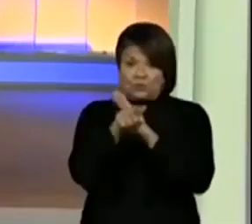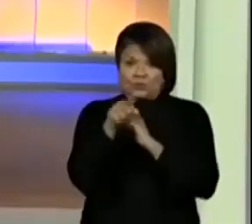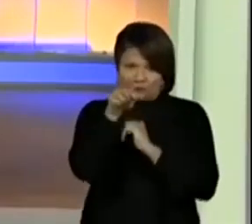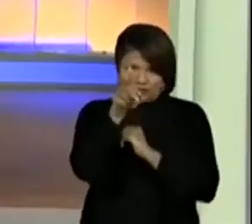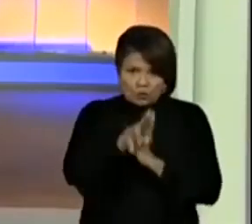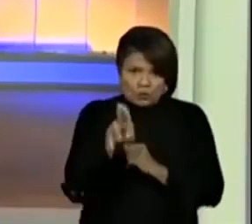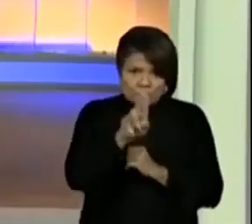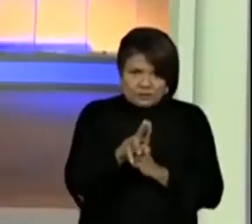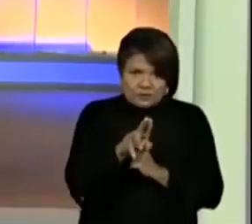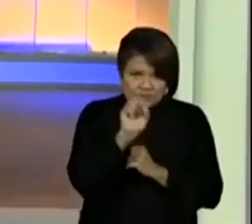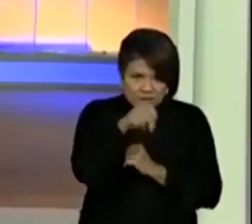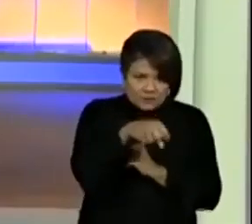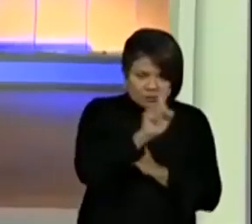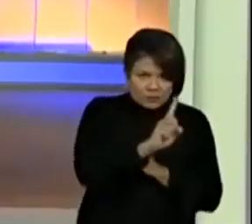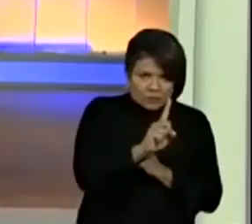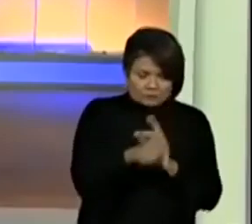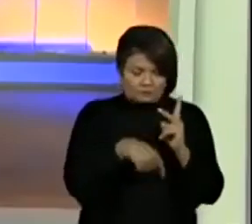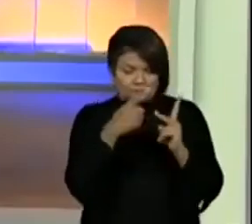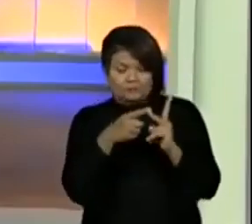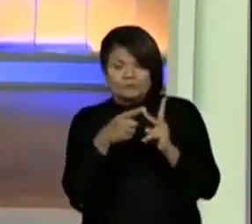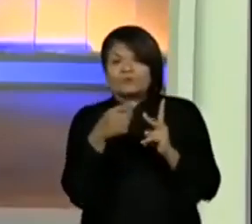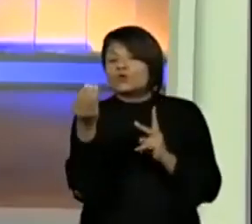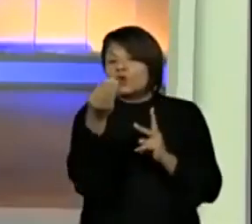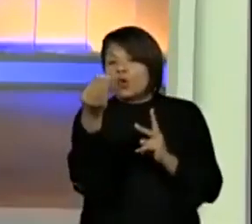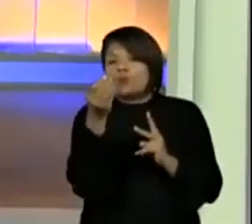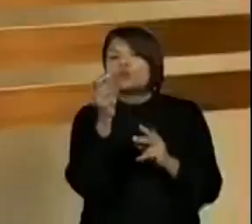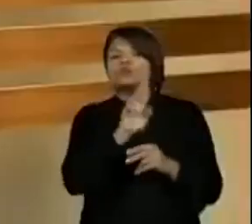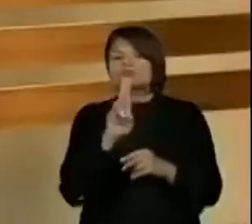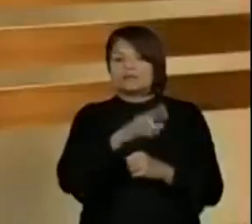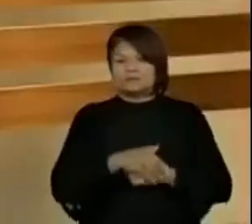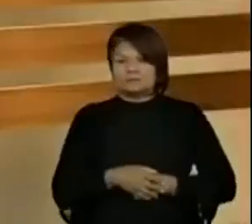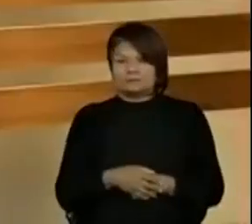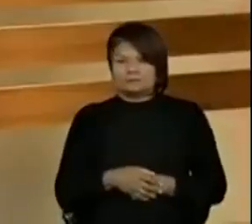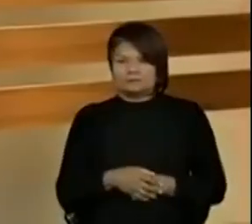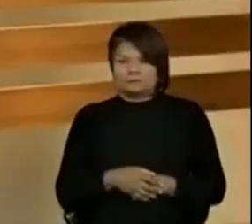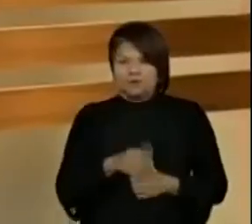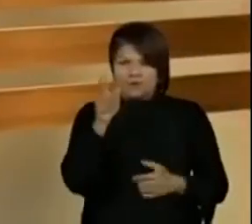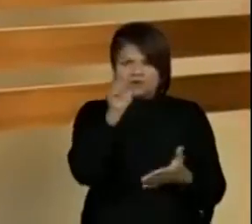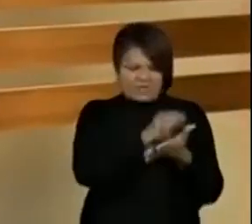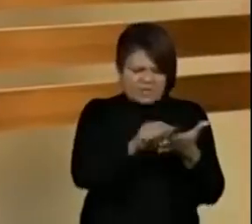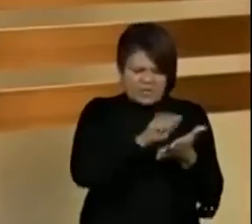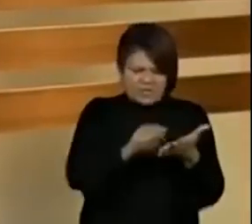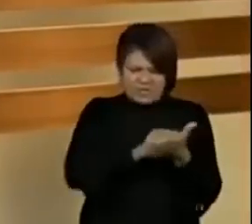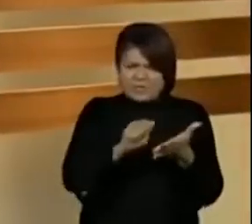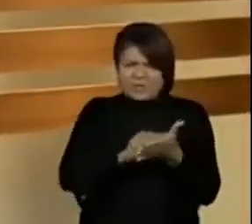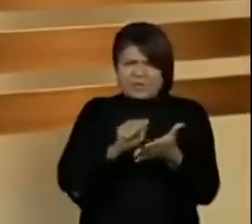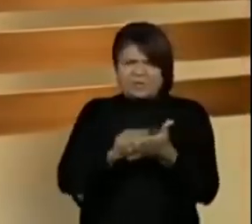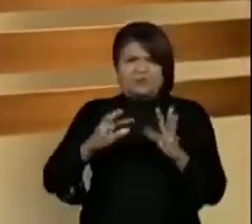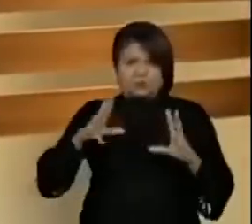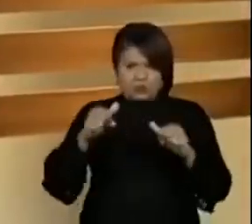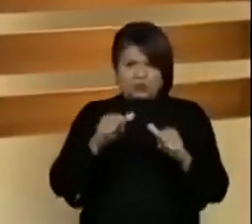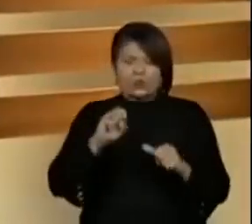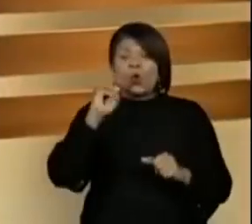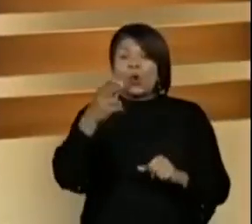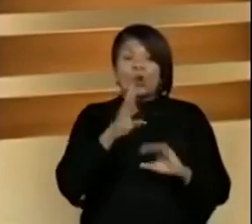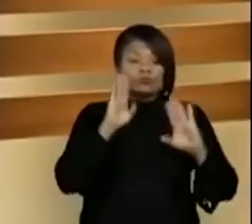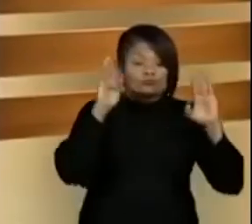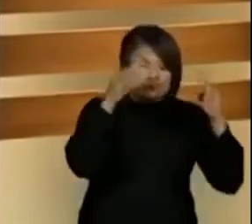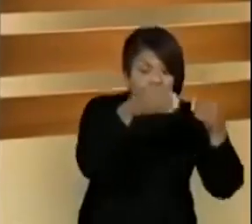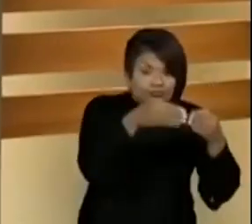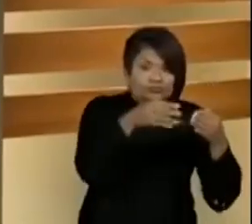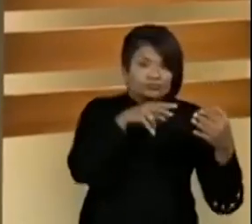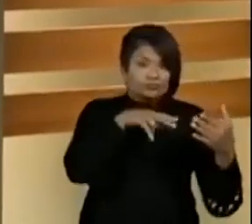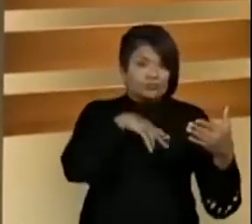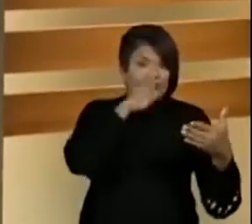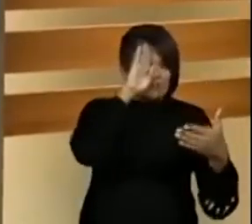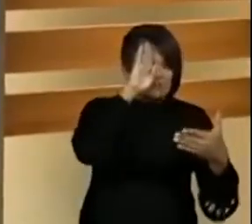usa o marca-texto? Sim ou não? A outra é, como você usa? Você sai grifando tudo? Ou você se atenta na leitura do